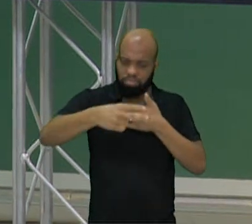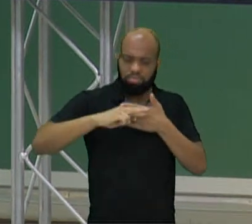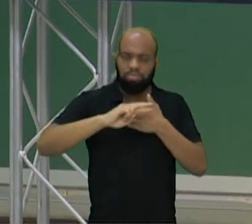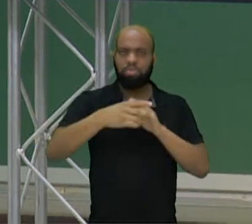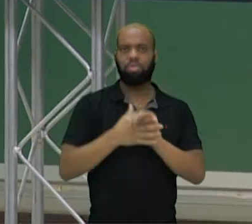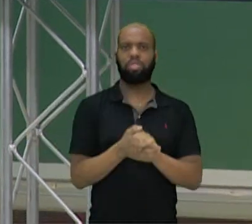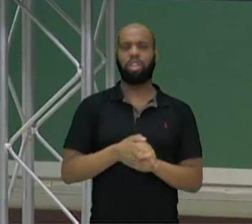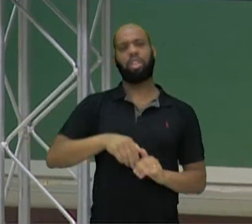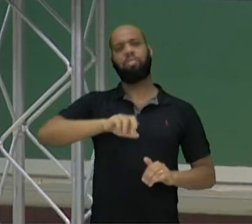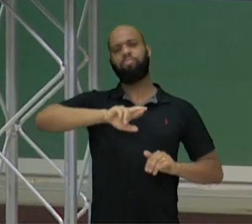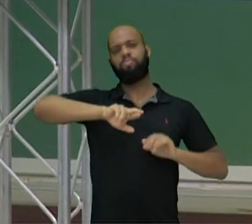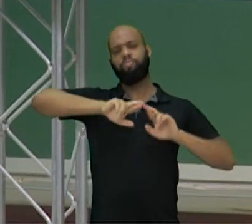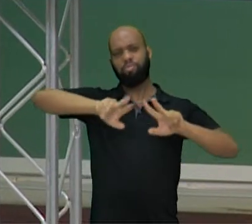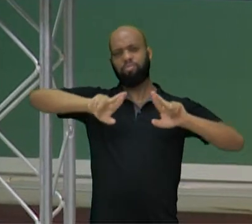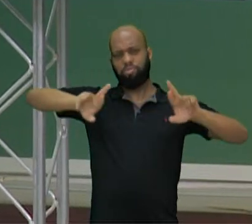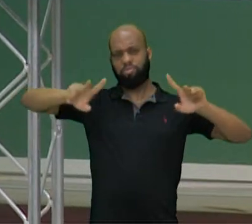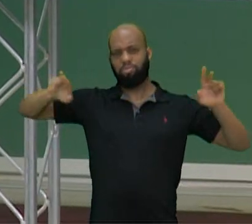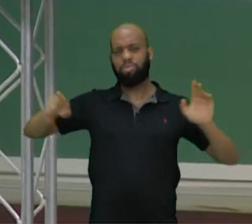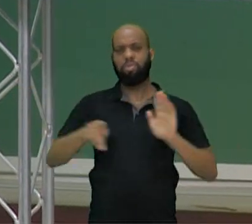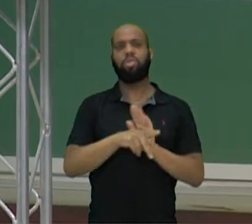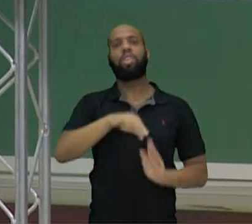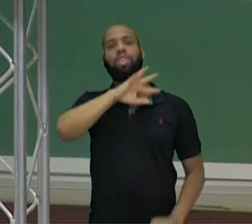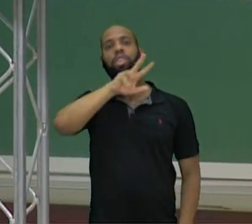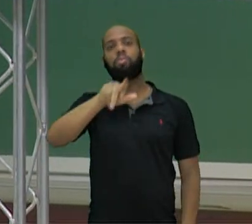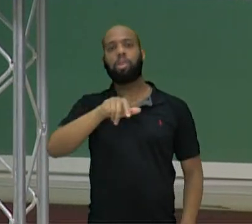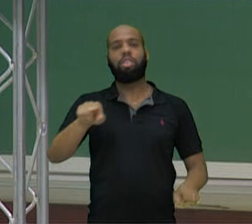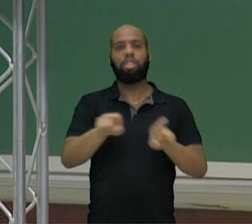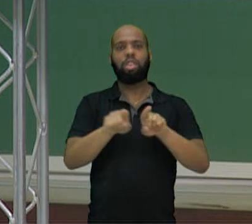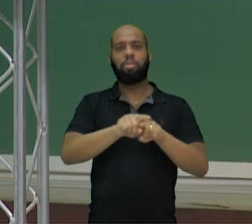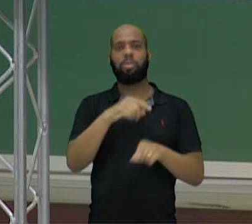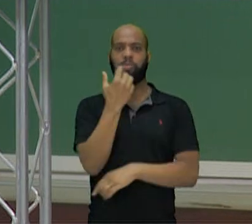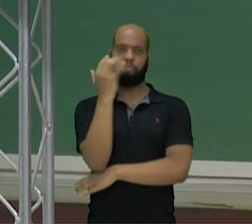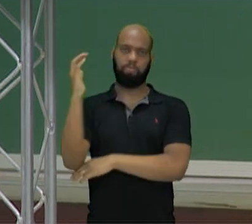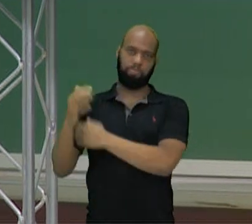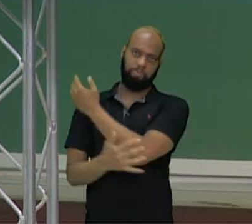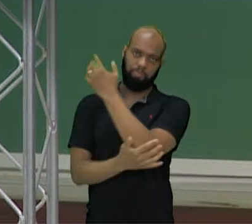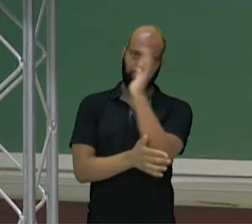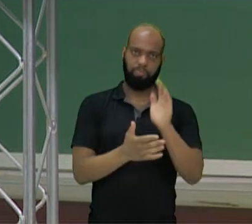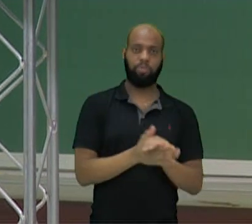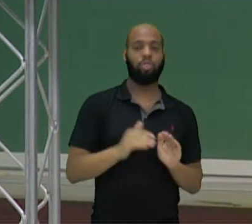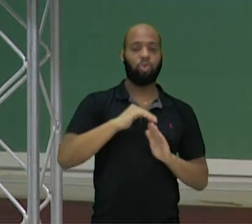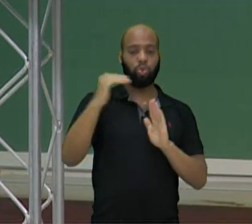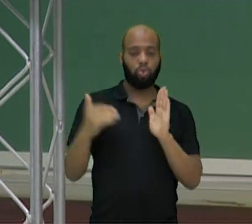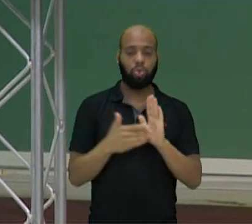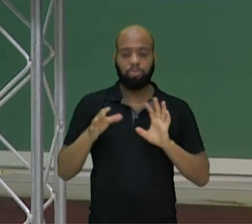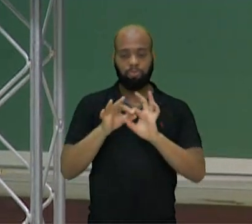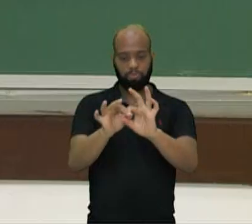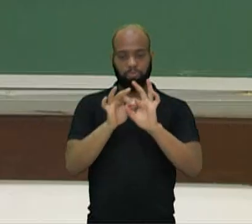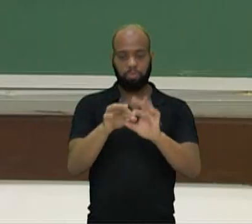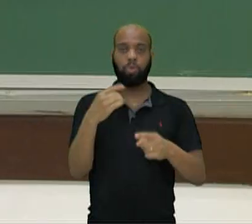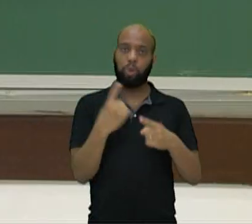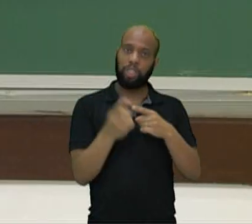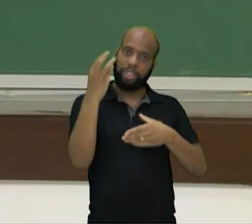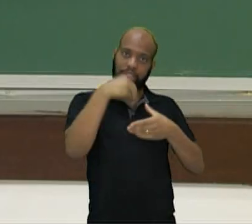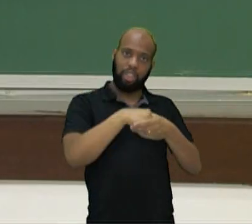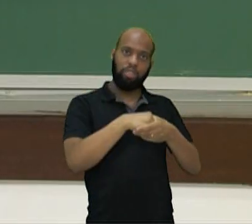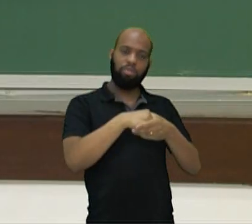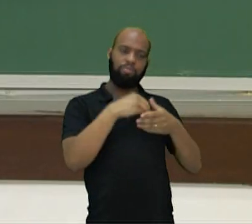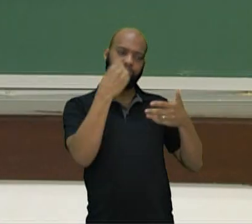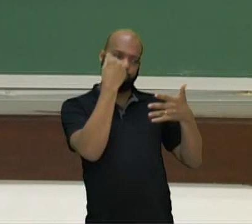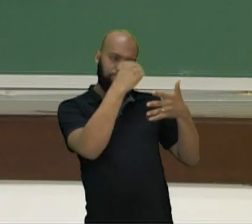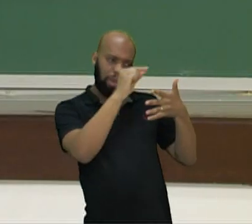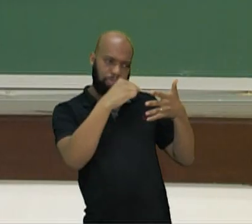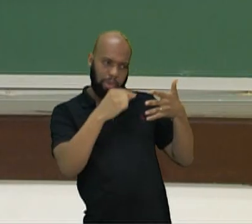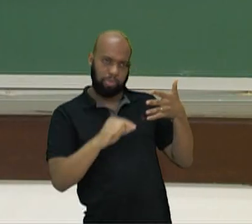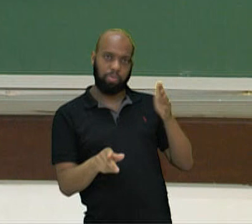uma biodiversidade da flora e também da fauna, né? Tudo interligado. Vimos que dentro dos fatores climáticos, a